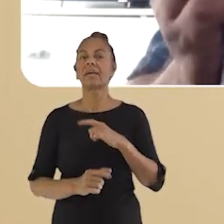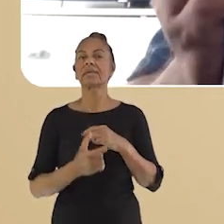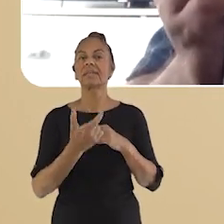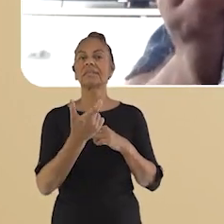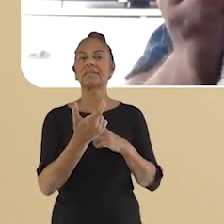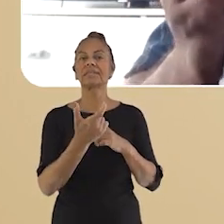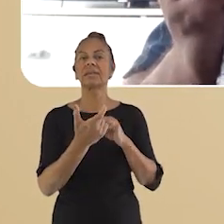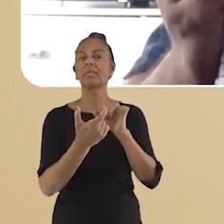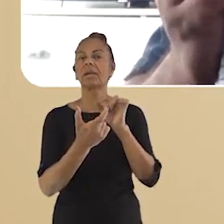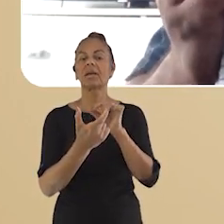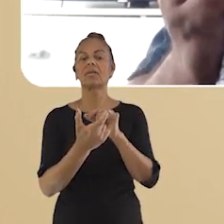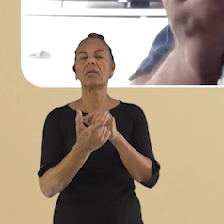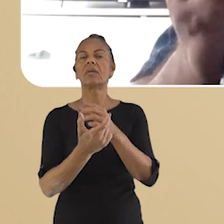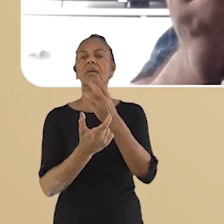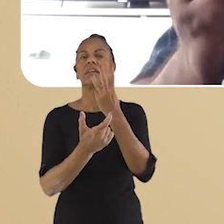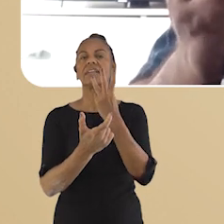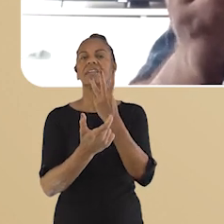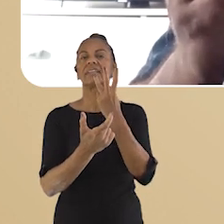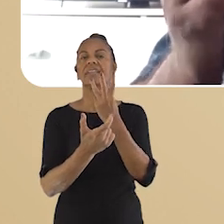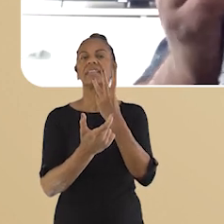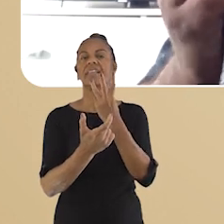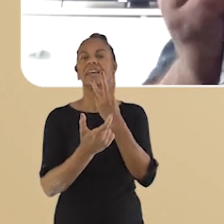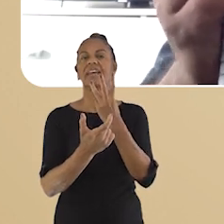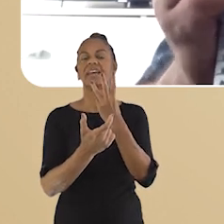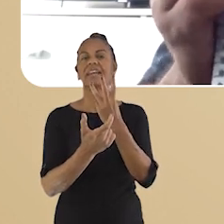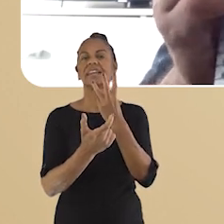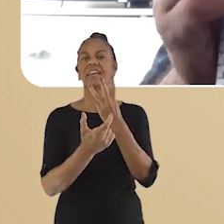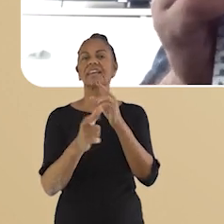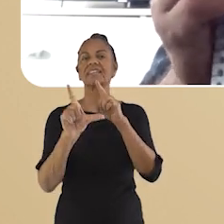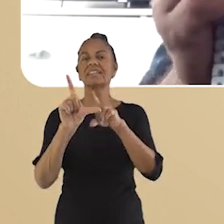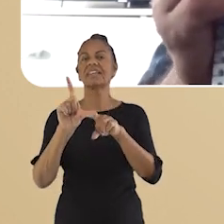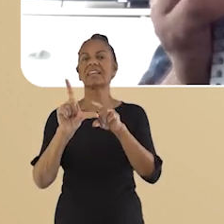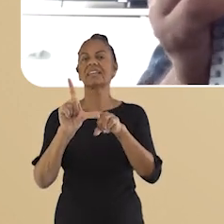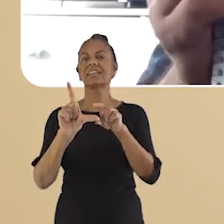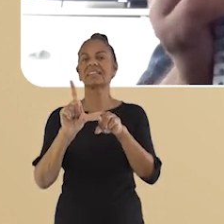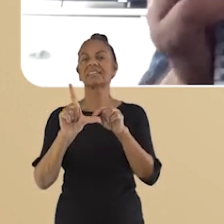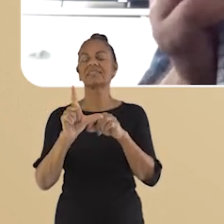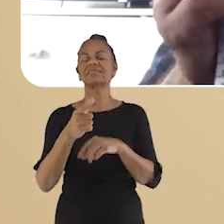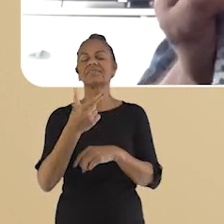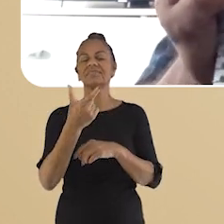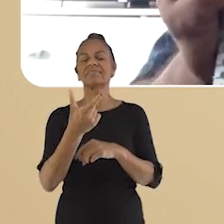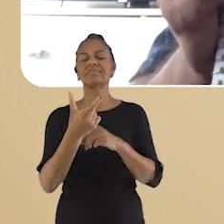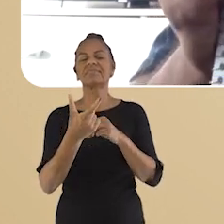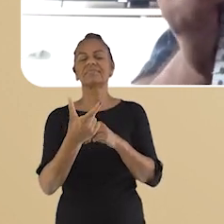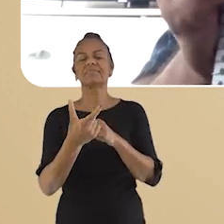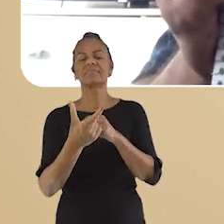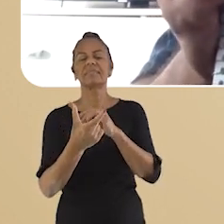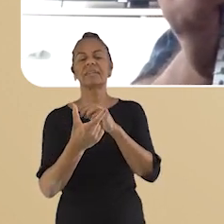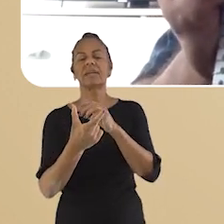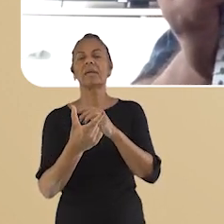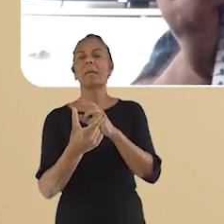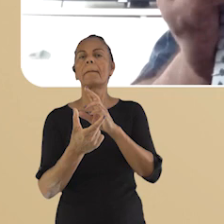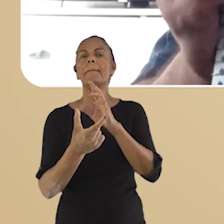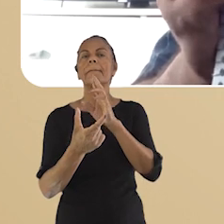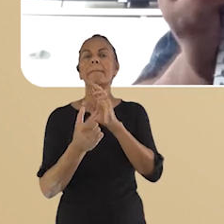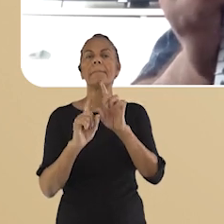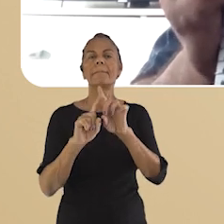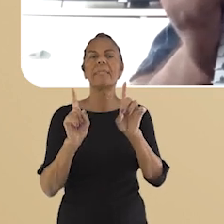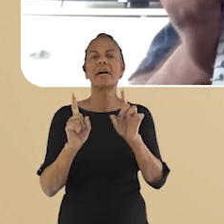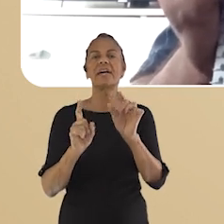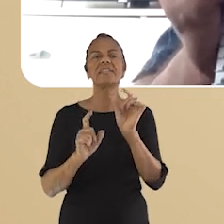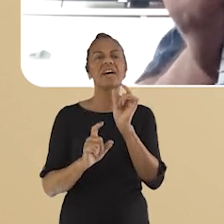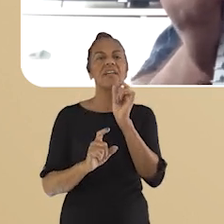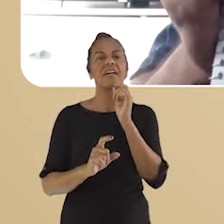essa sílaba com 3 grafemas, que são as letras, 3 letras, mas a pronúncia